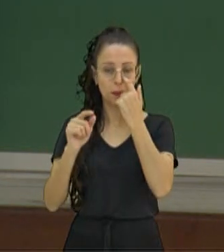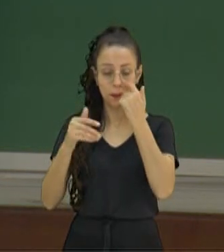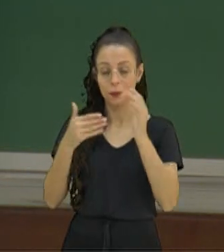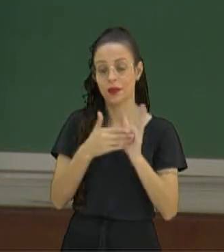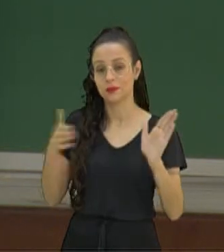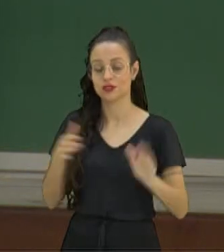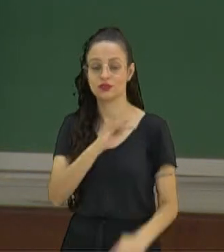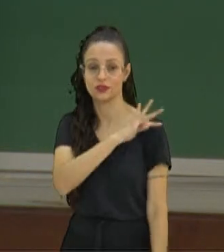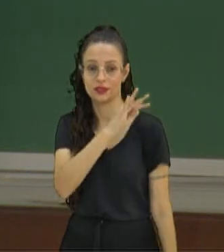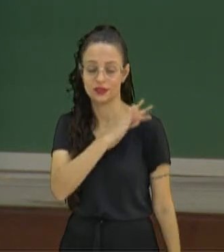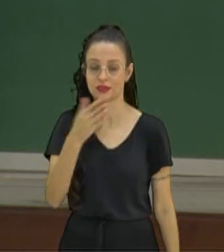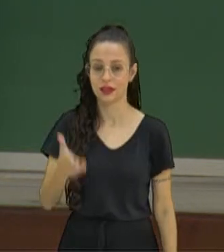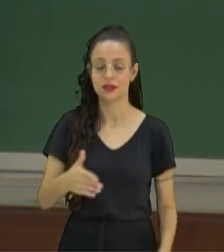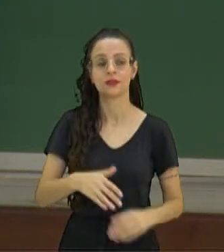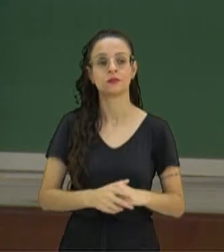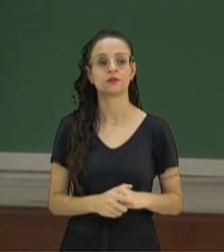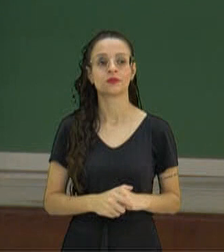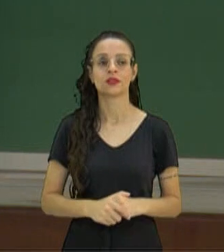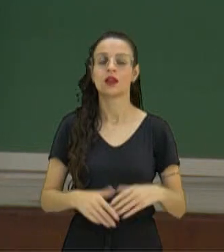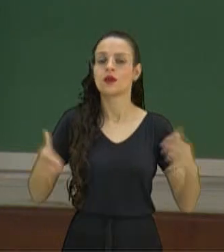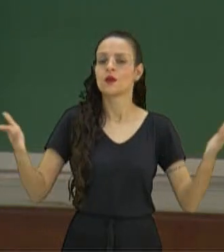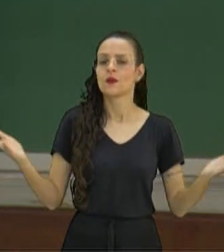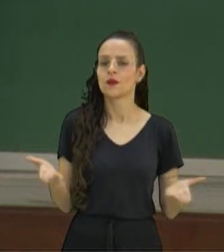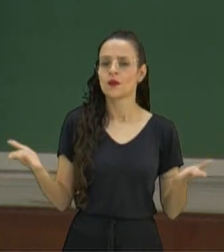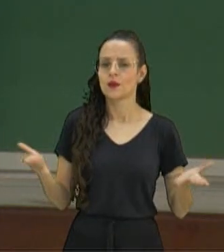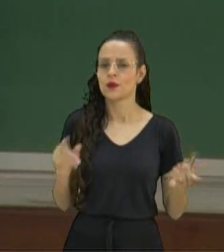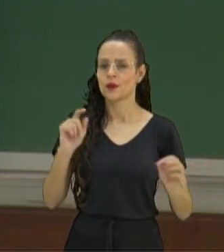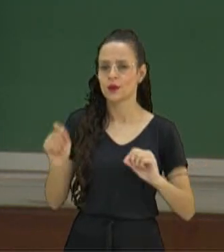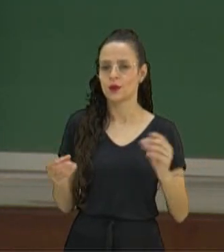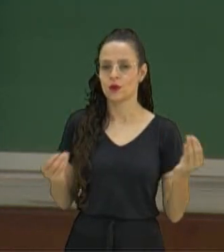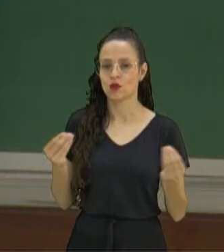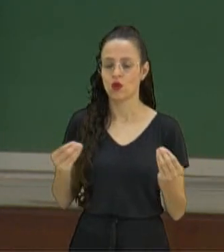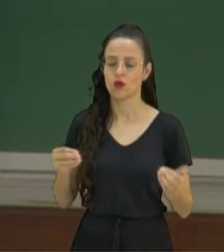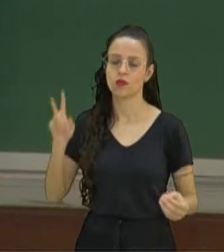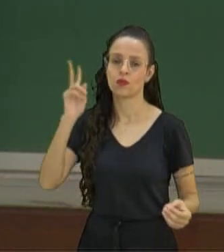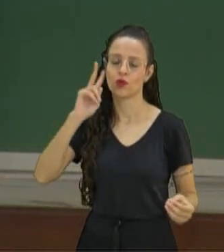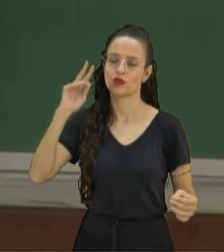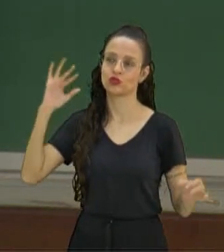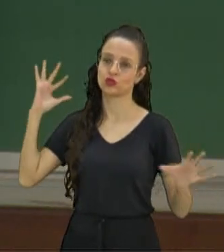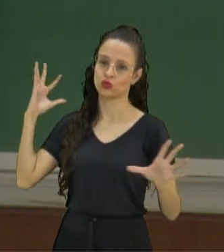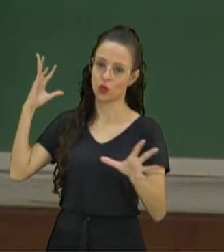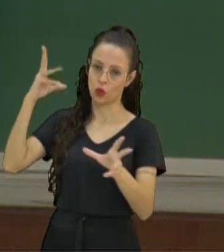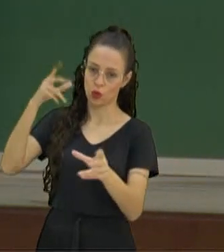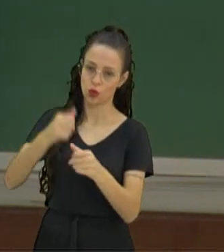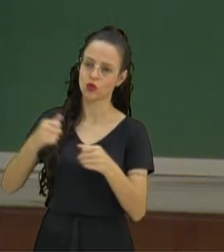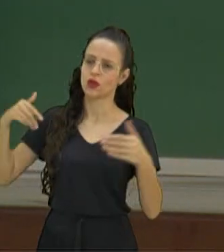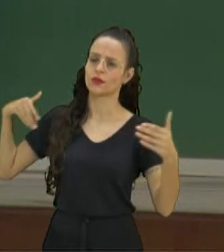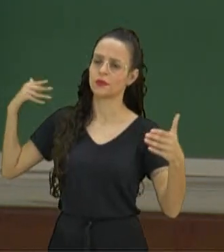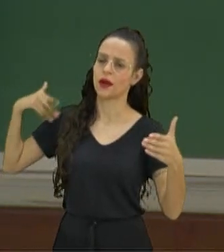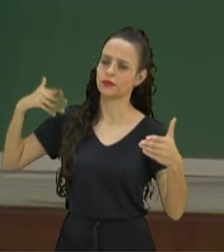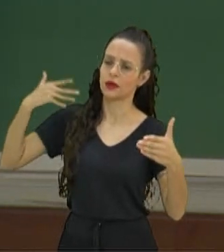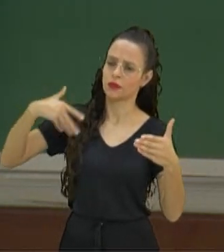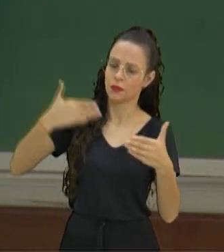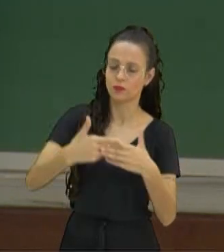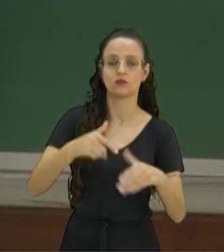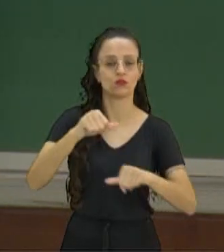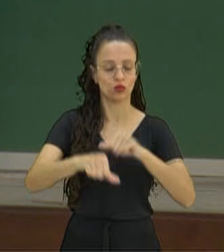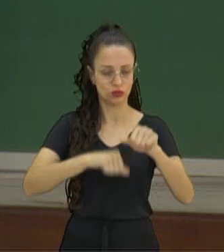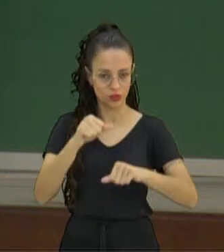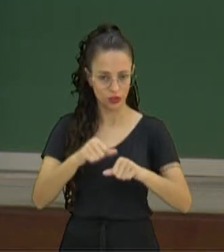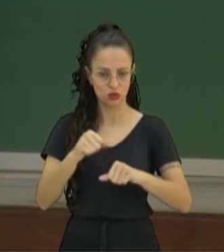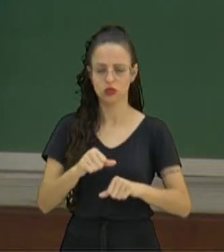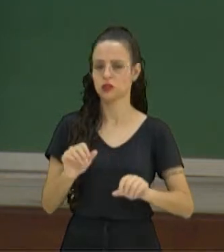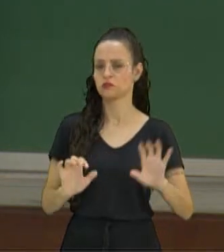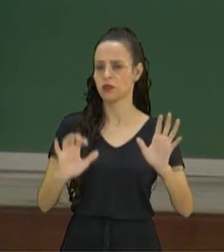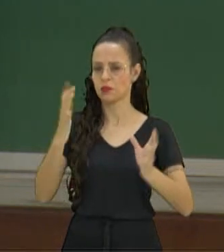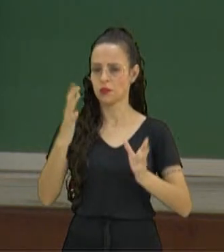técnicas que foram criadas. E na atualidade, então, o histórico, isso vai mudando ao longo do tempo e as paisagens vão se